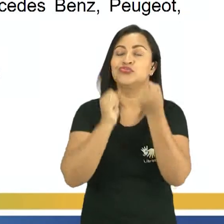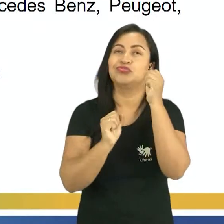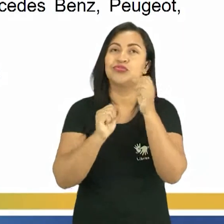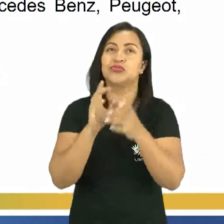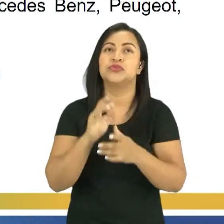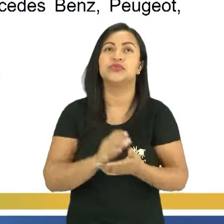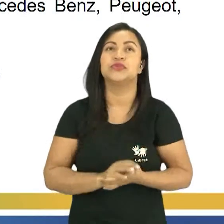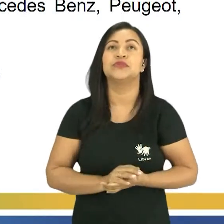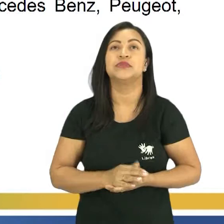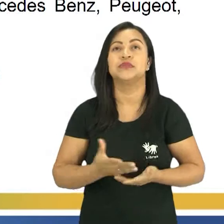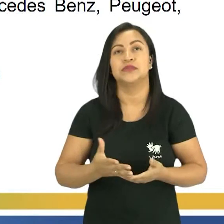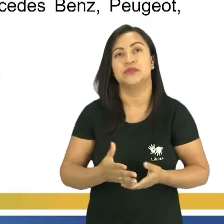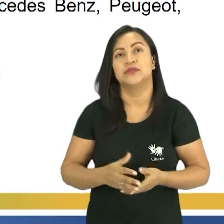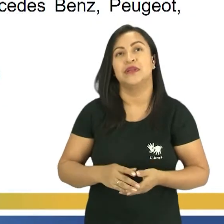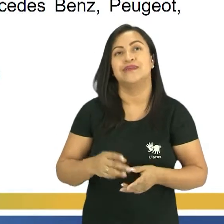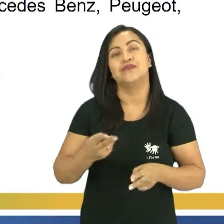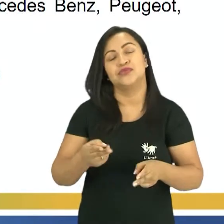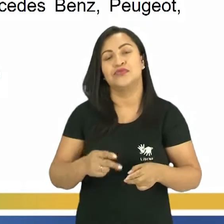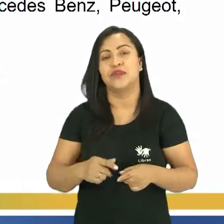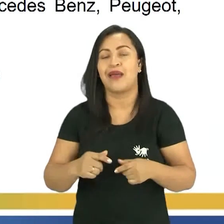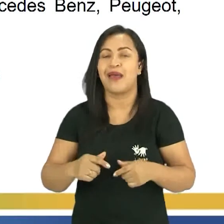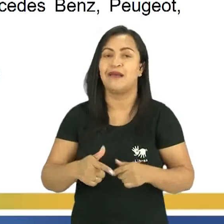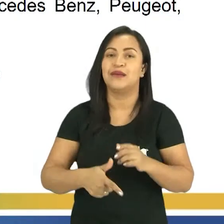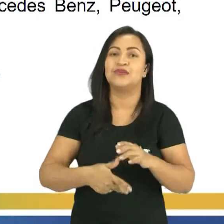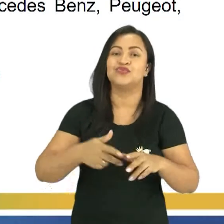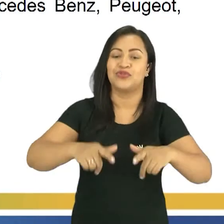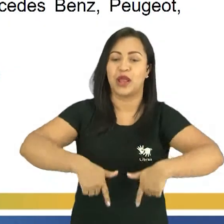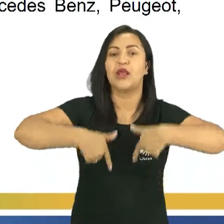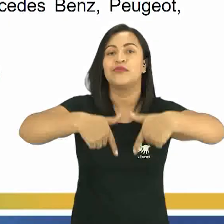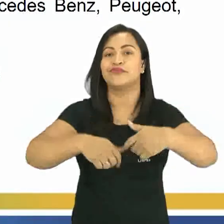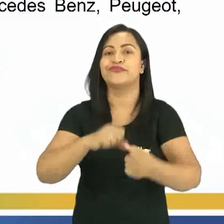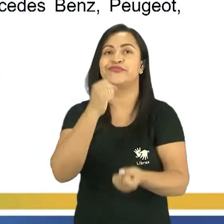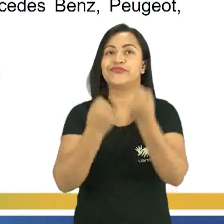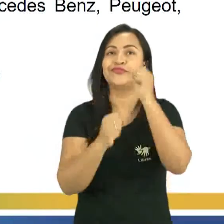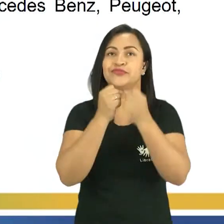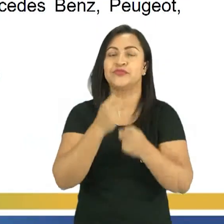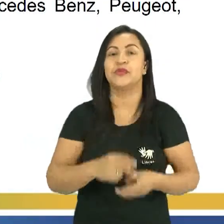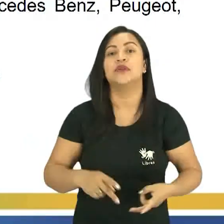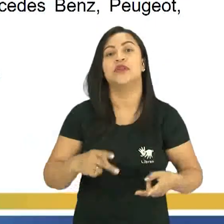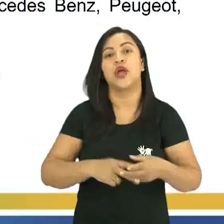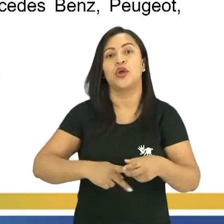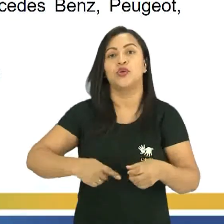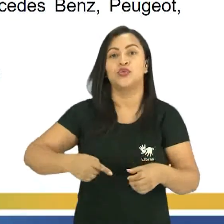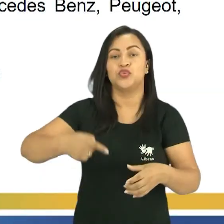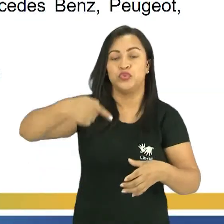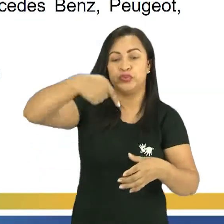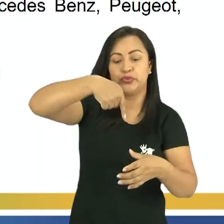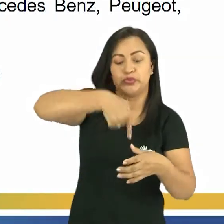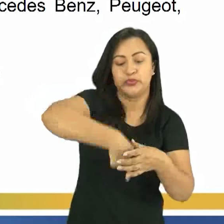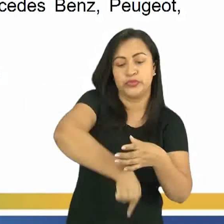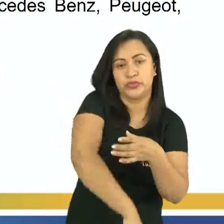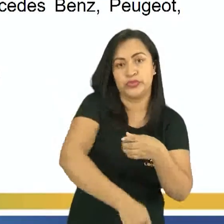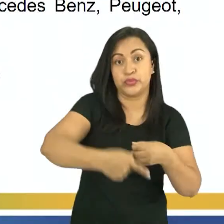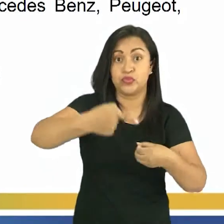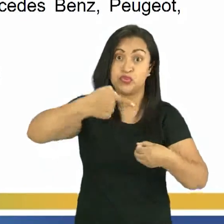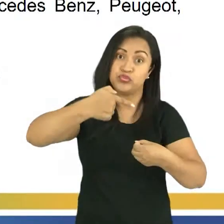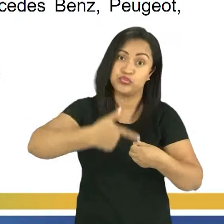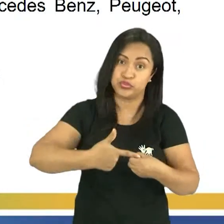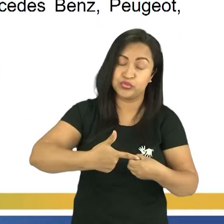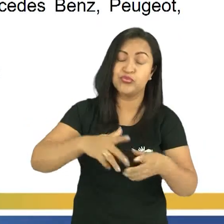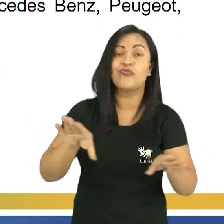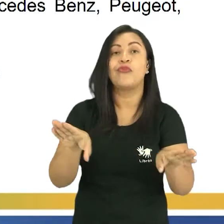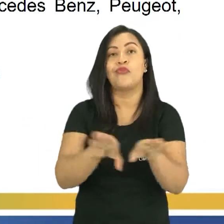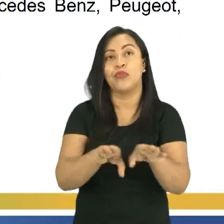O berço da industrialização, como eu já tinha falado para vocês, questões da indústria petrolífera, automobilística. A região do Vale do Rio Rui e